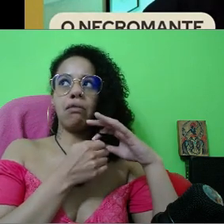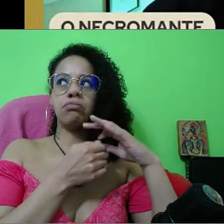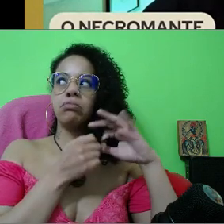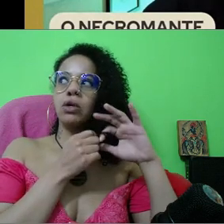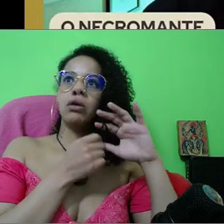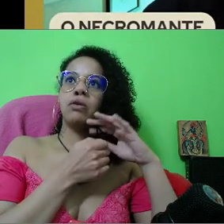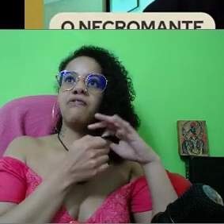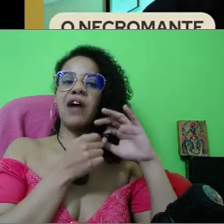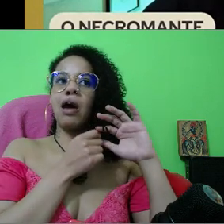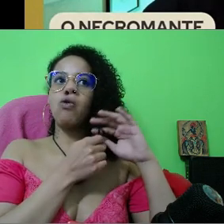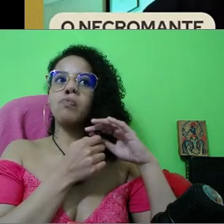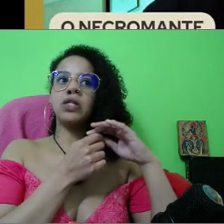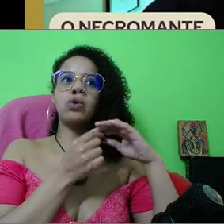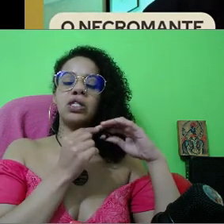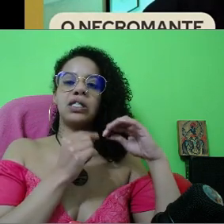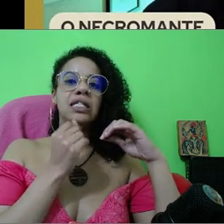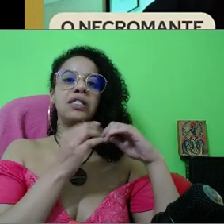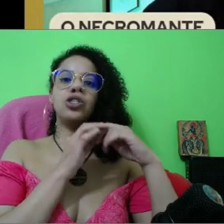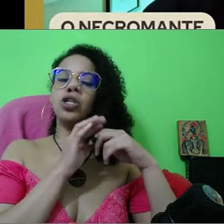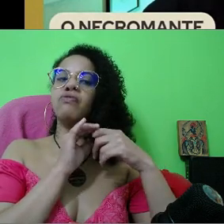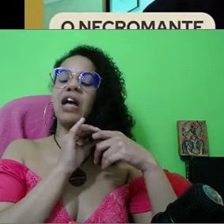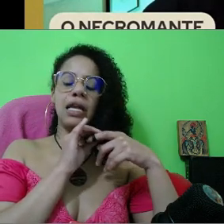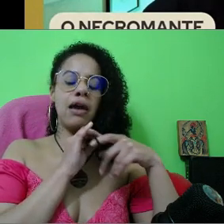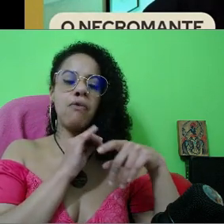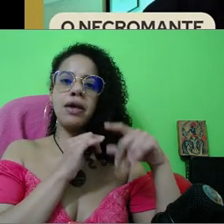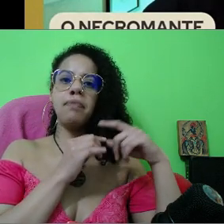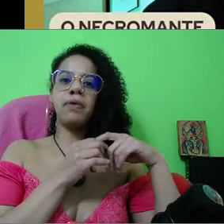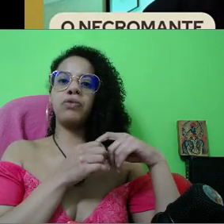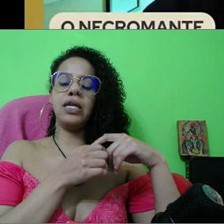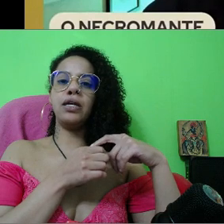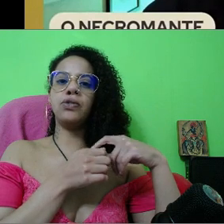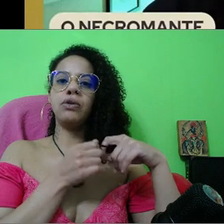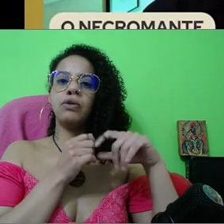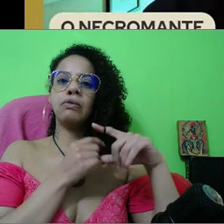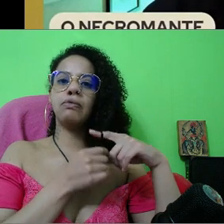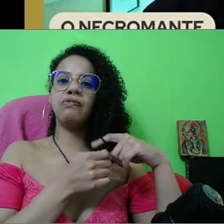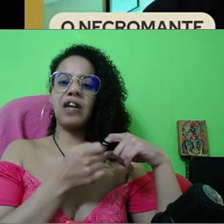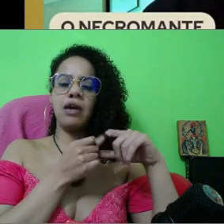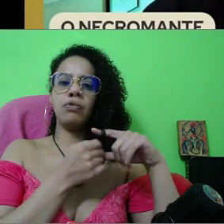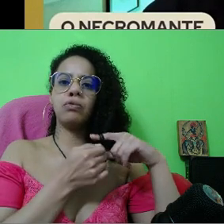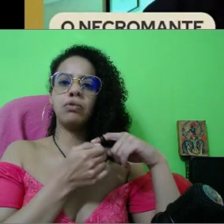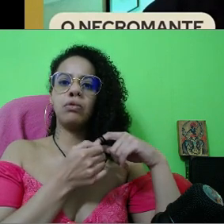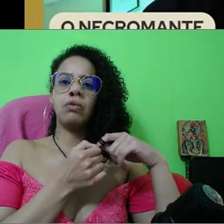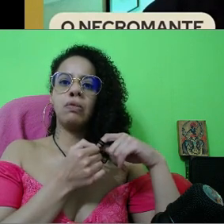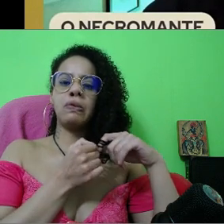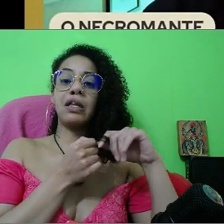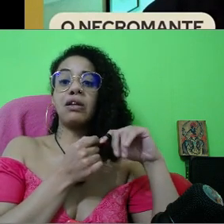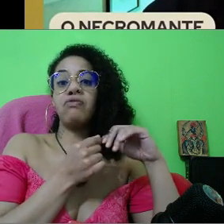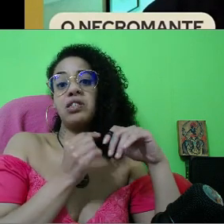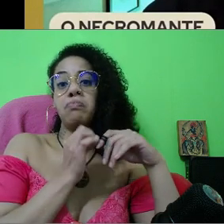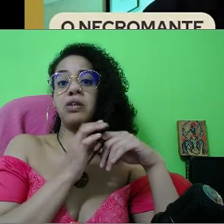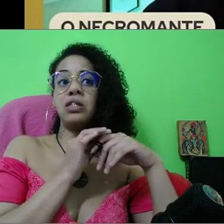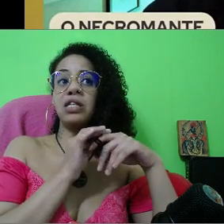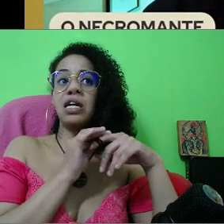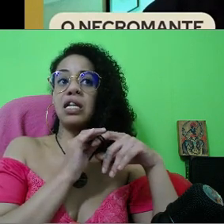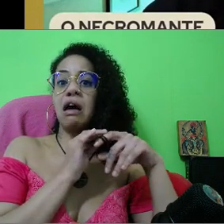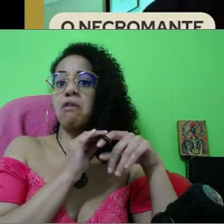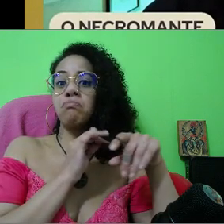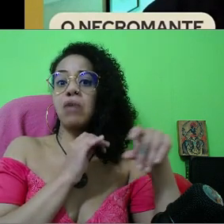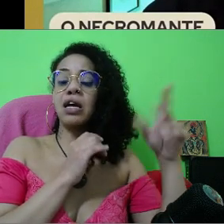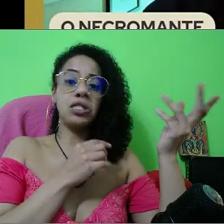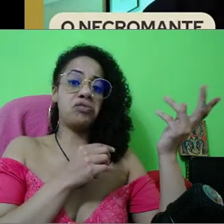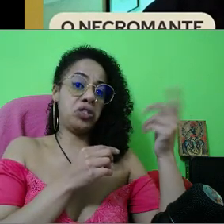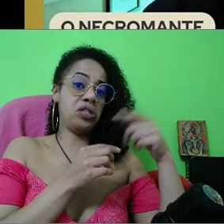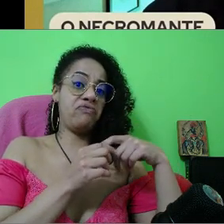sei lá falar algumas coisas nesse sentido Valeu aí pelo início Valeu porque talvez você possa